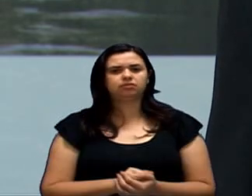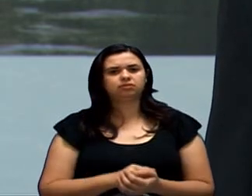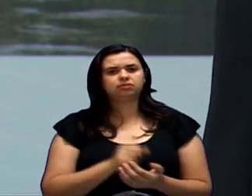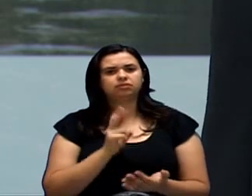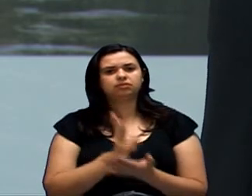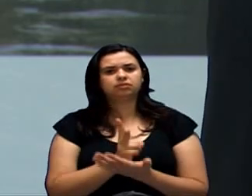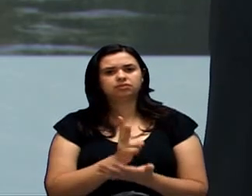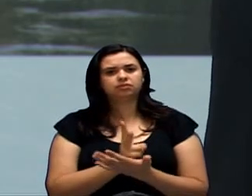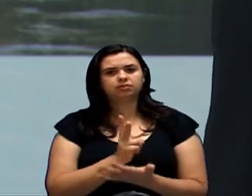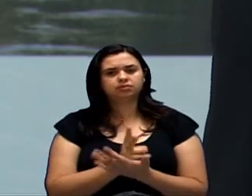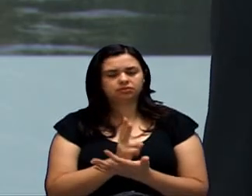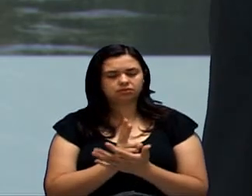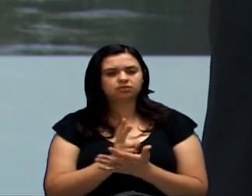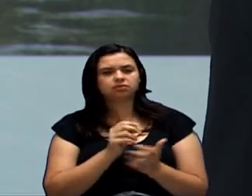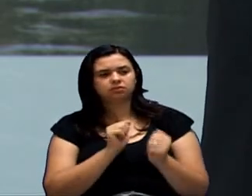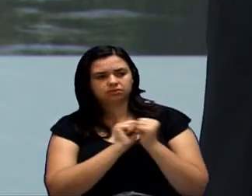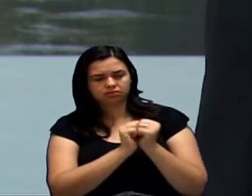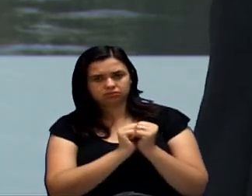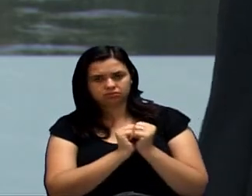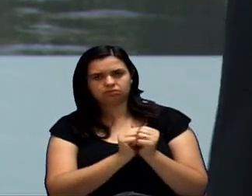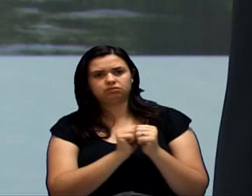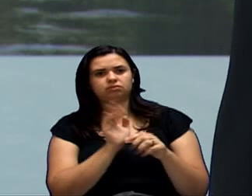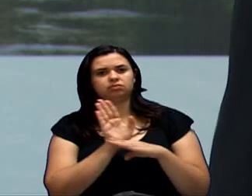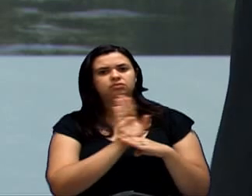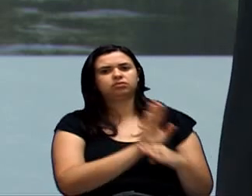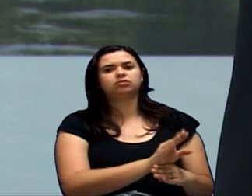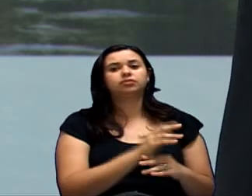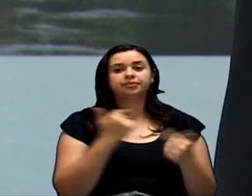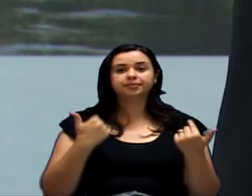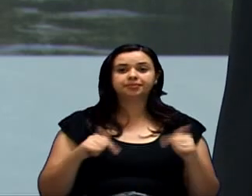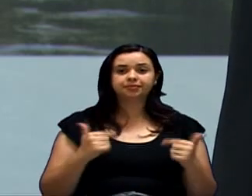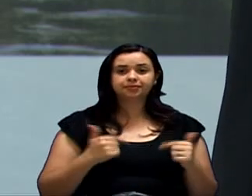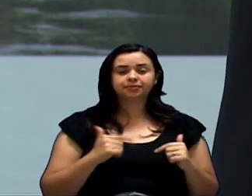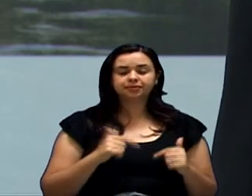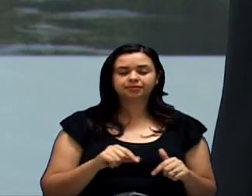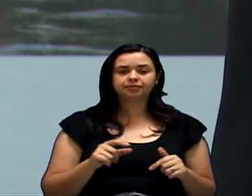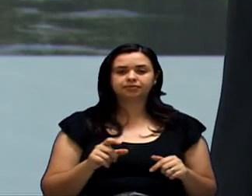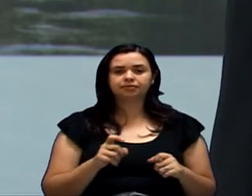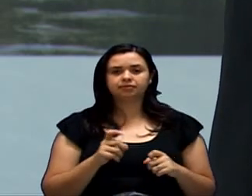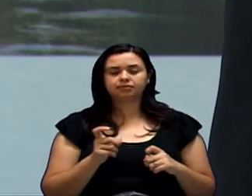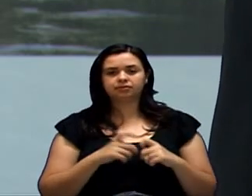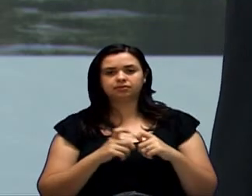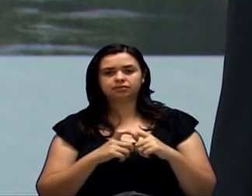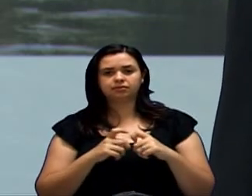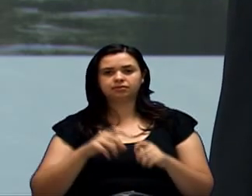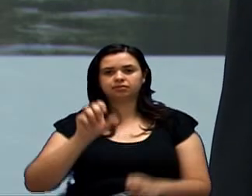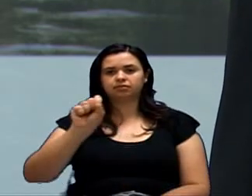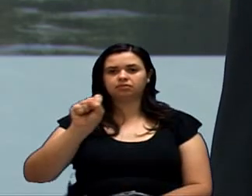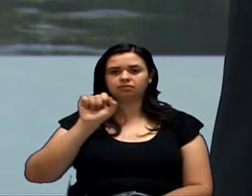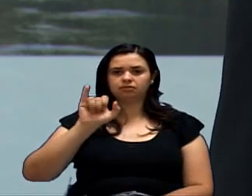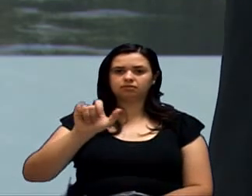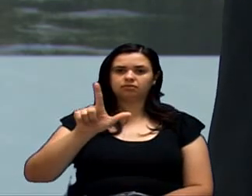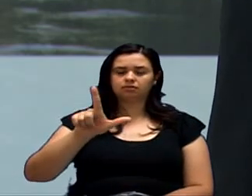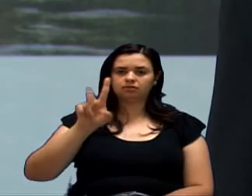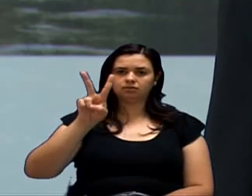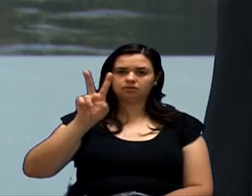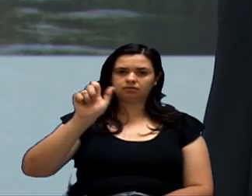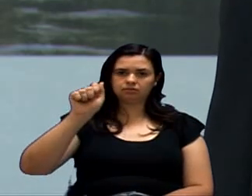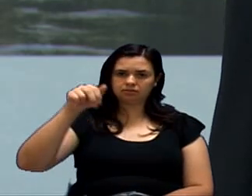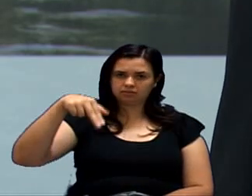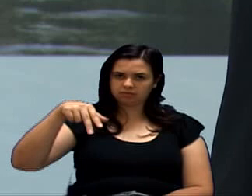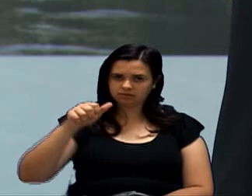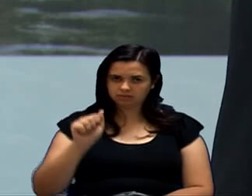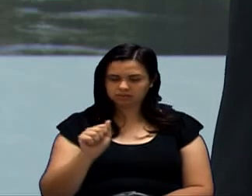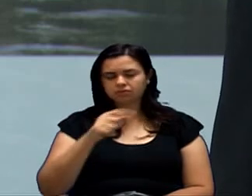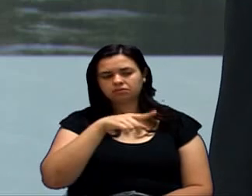Sempre apoiei o trabalho da doutora Silvana Schinellato, por quem tenho uma admiração